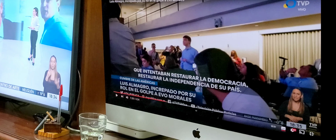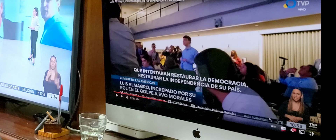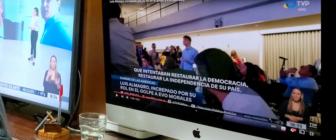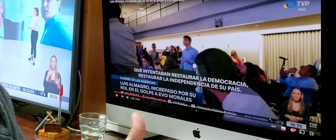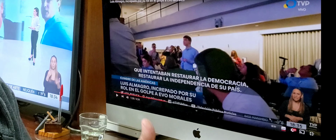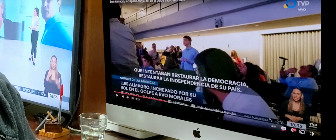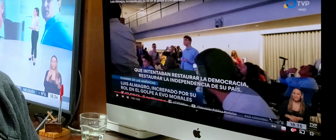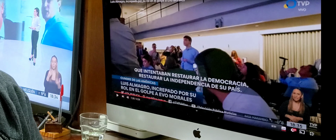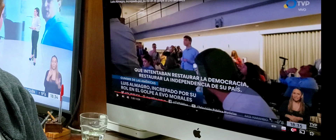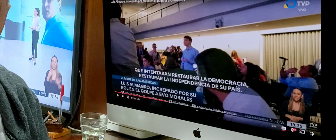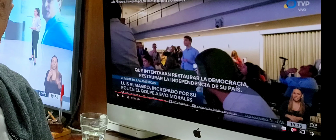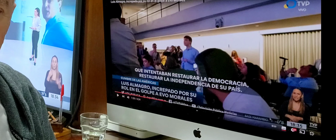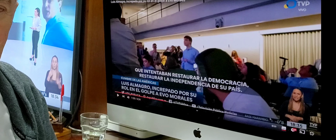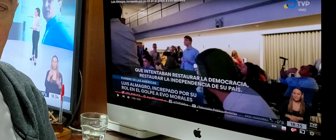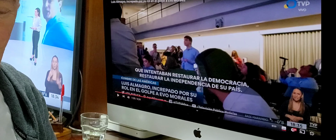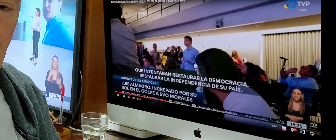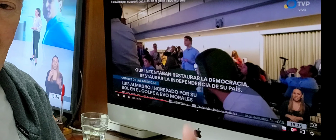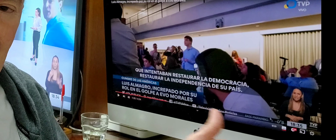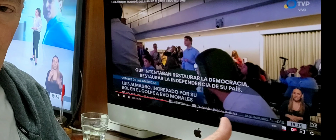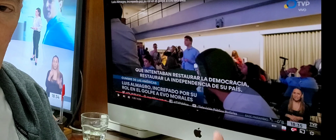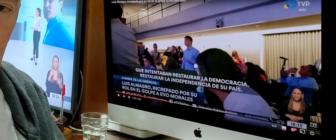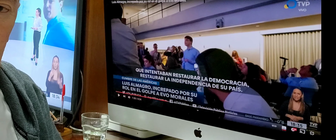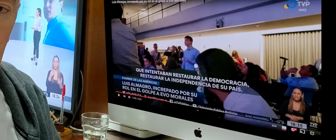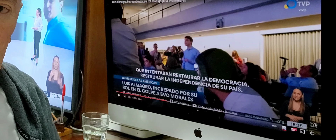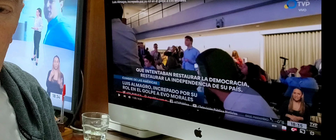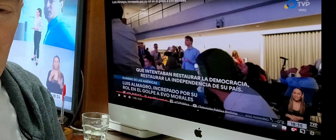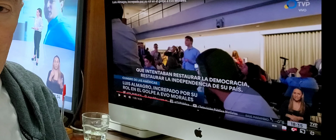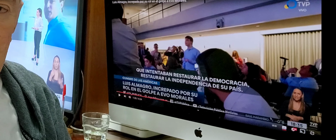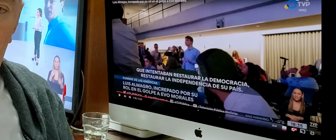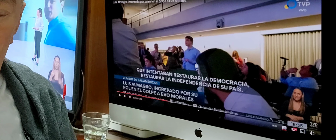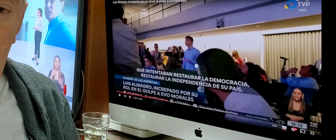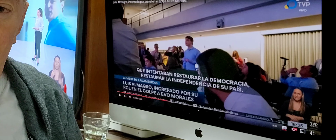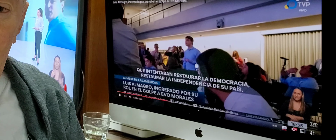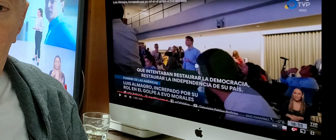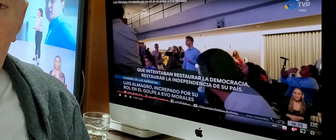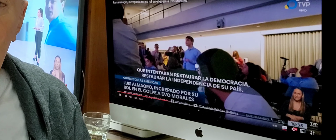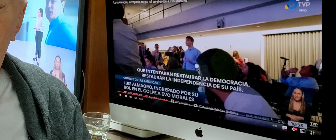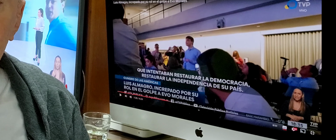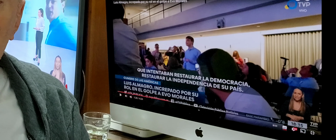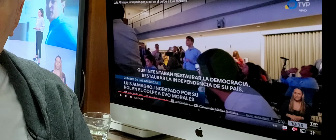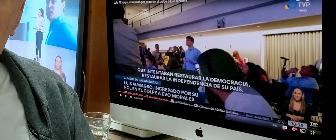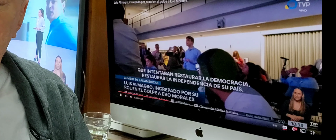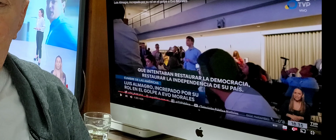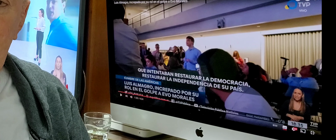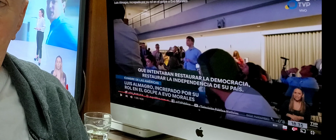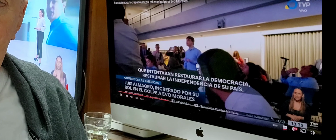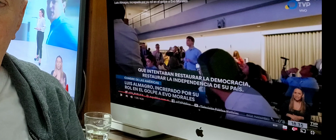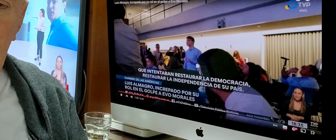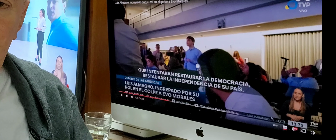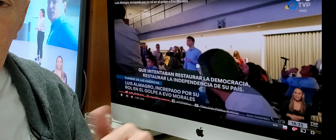O secretário está lá protestando, dizendo que o militante, o manifestante, estava